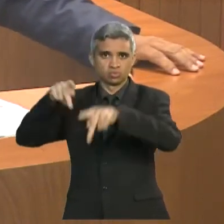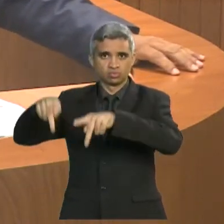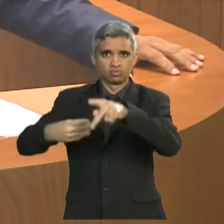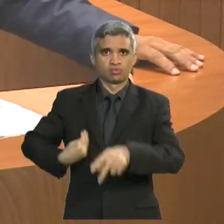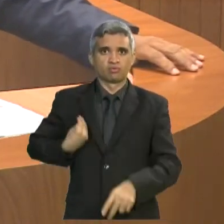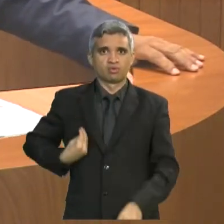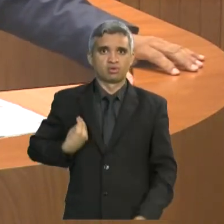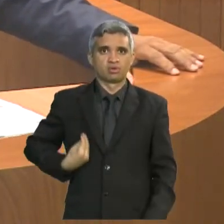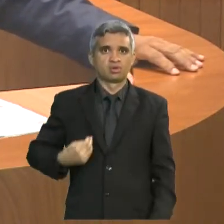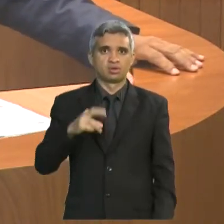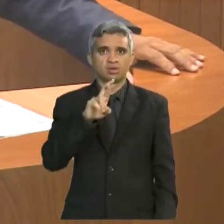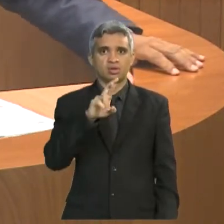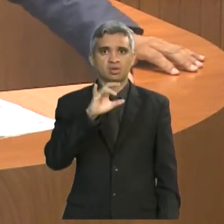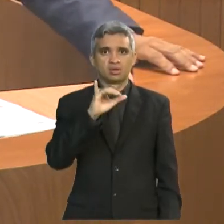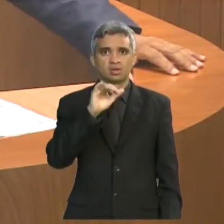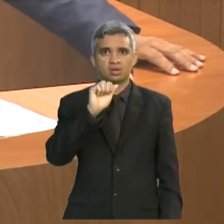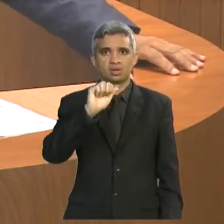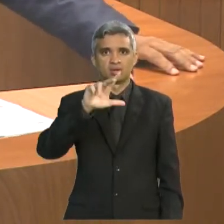Grande